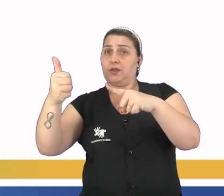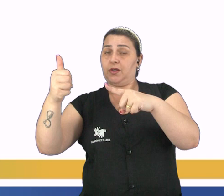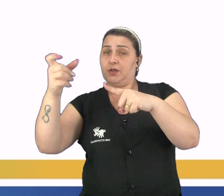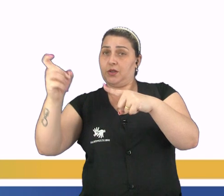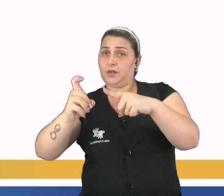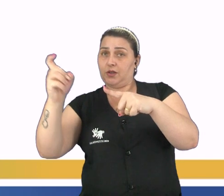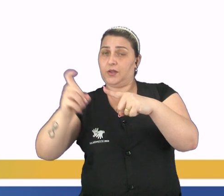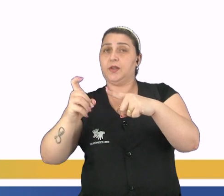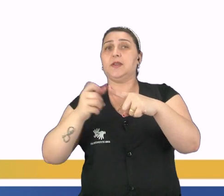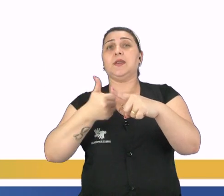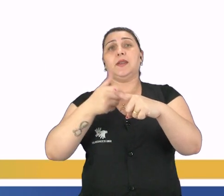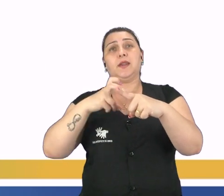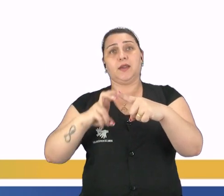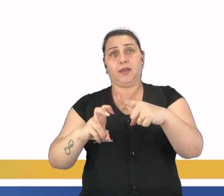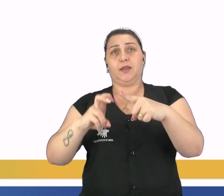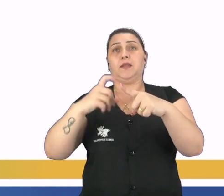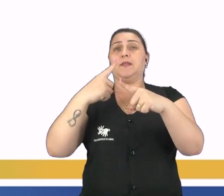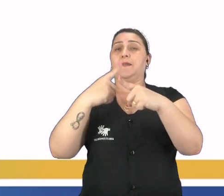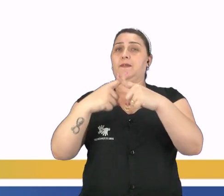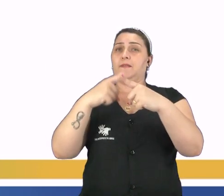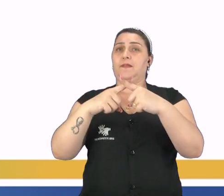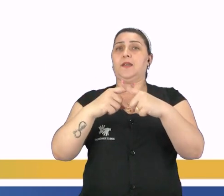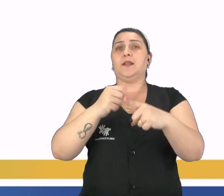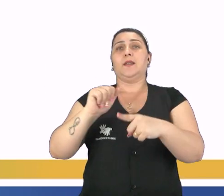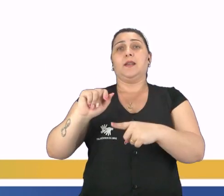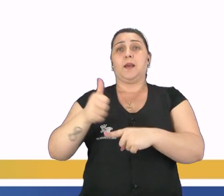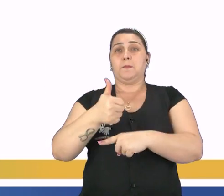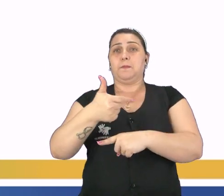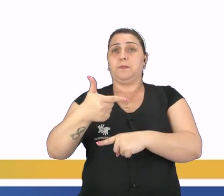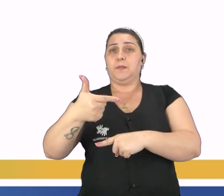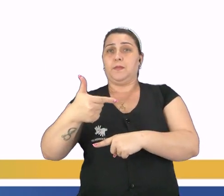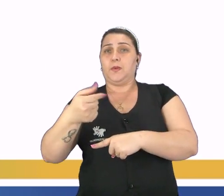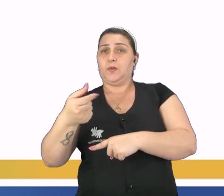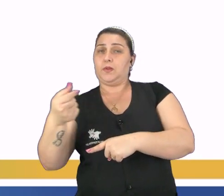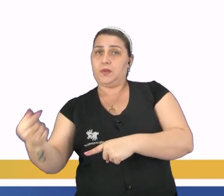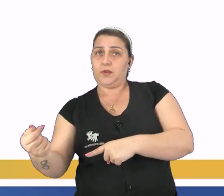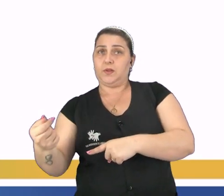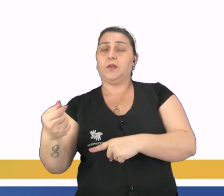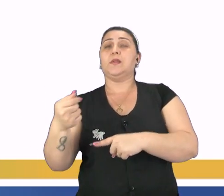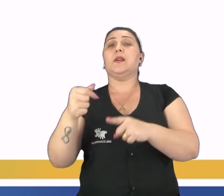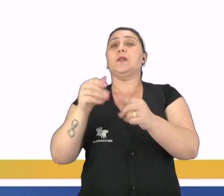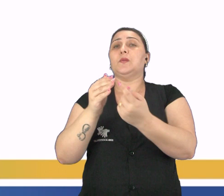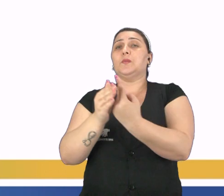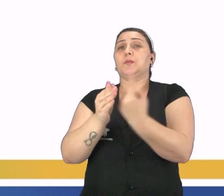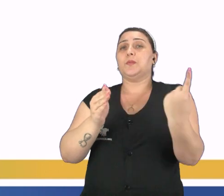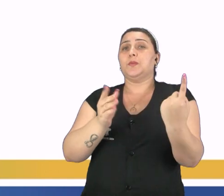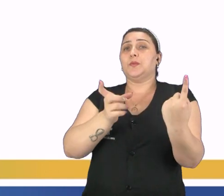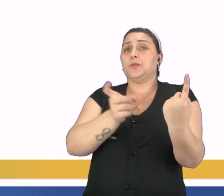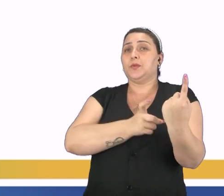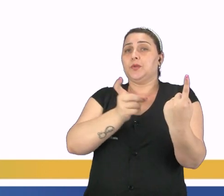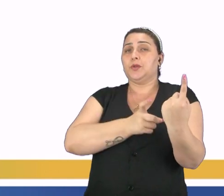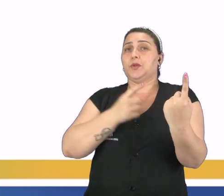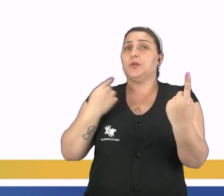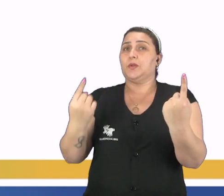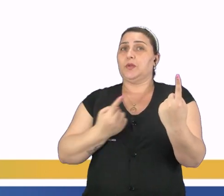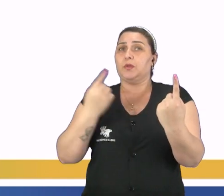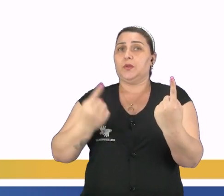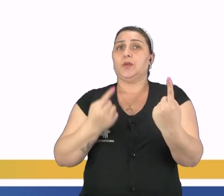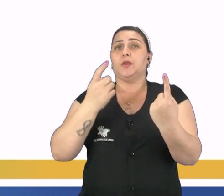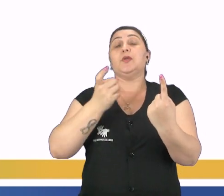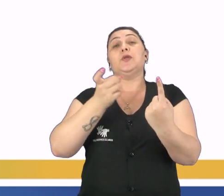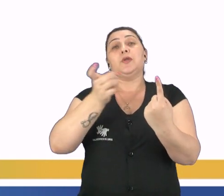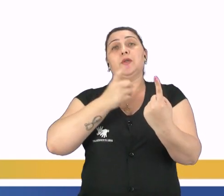dar 1.200. Depois, aí é o momento que nós temos que isolar o meu x. Então, eu tenho que x vai ser igual